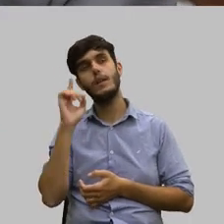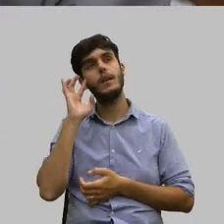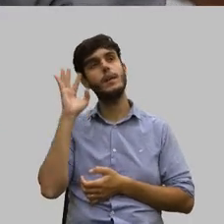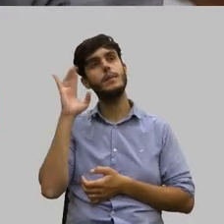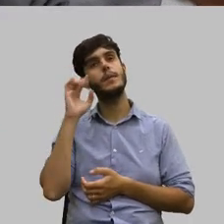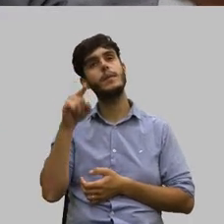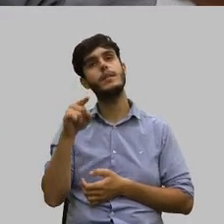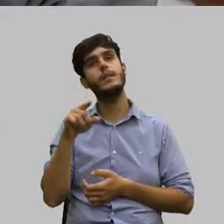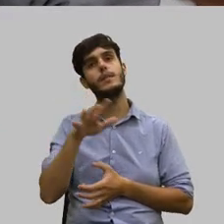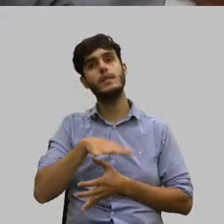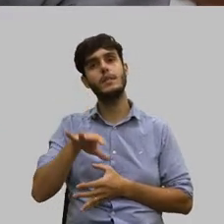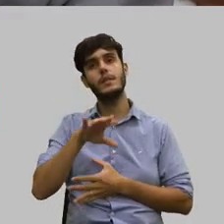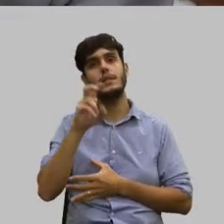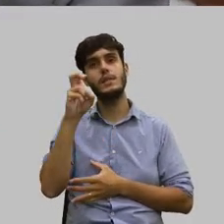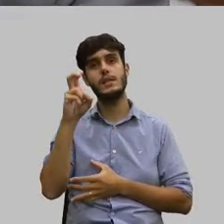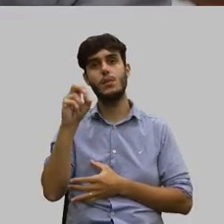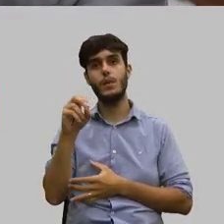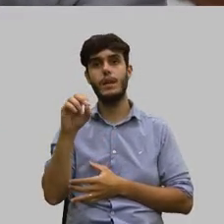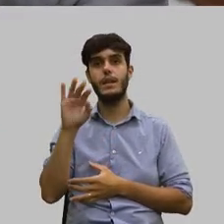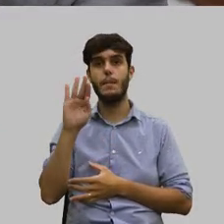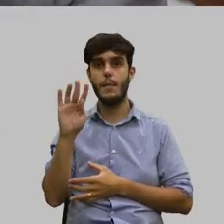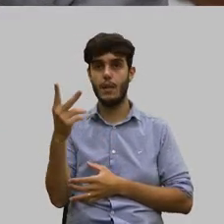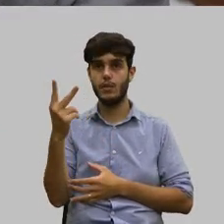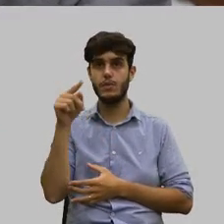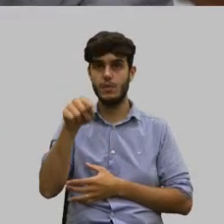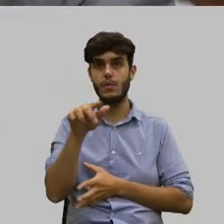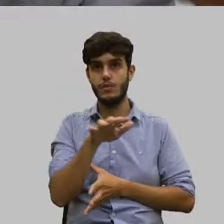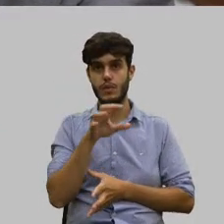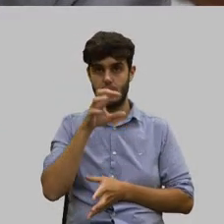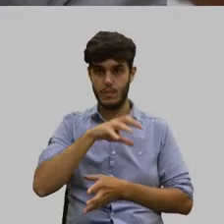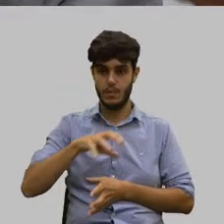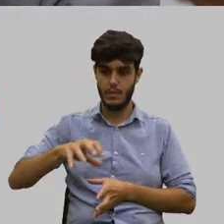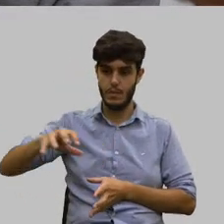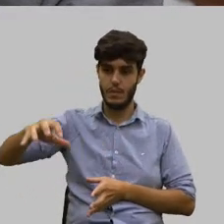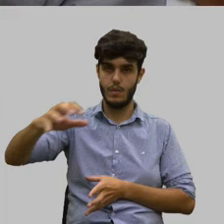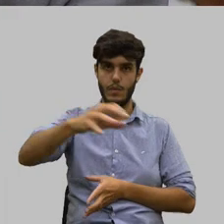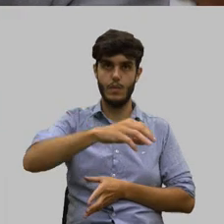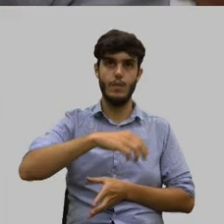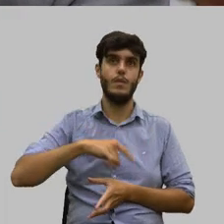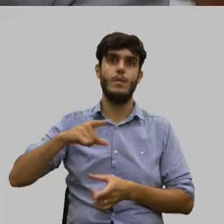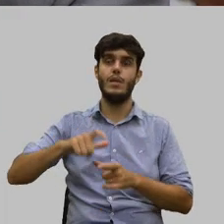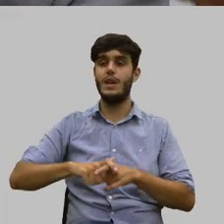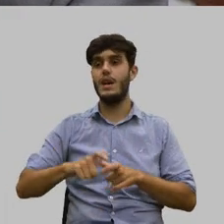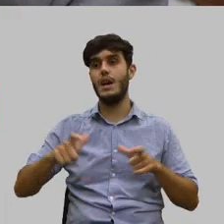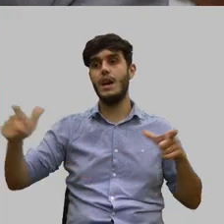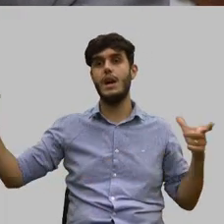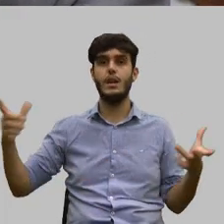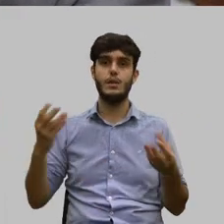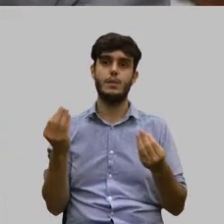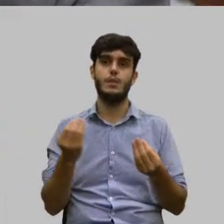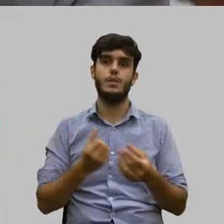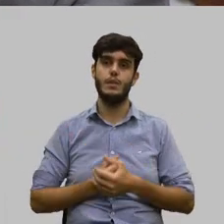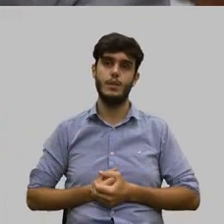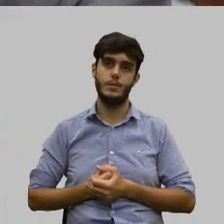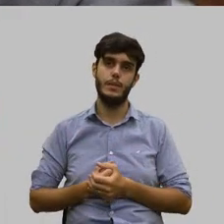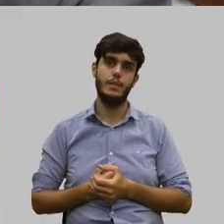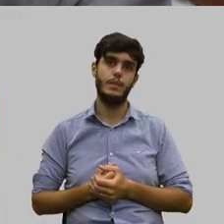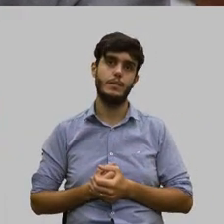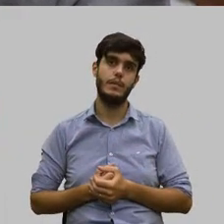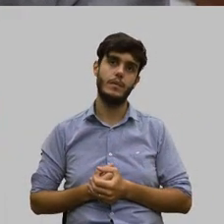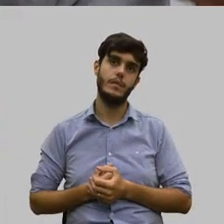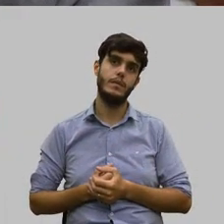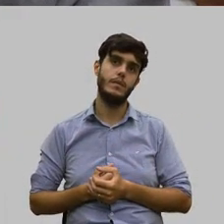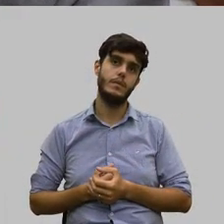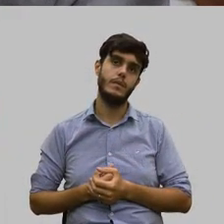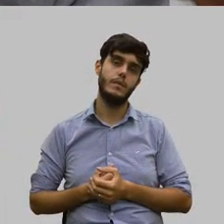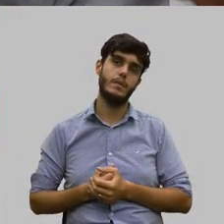geográfica cabe pelo menos 50 Belo Horizonte dentro tamanho é o município nós temos distrito distante da sede 90